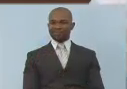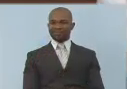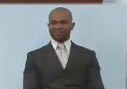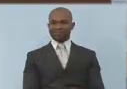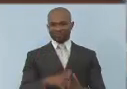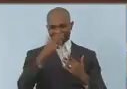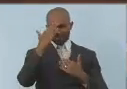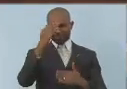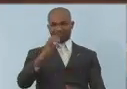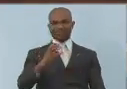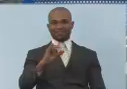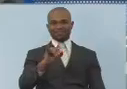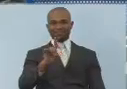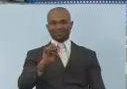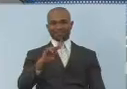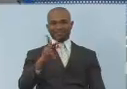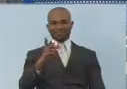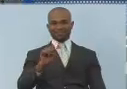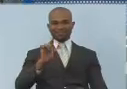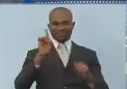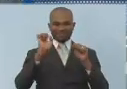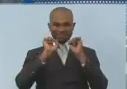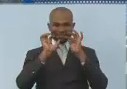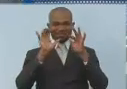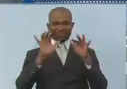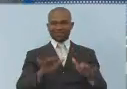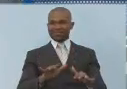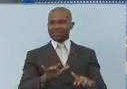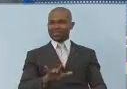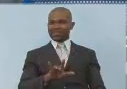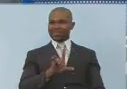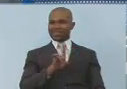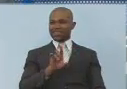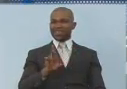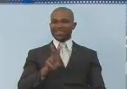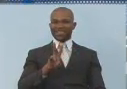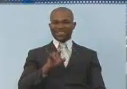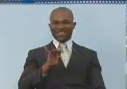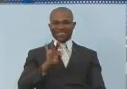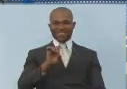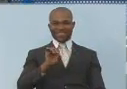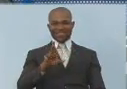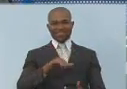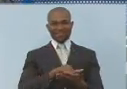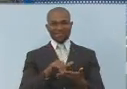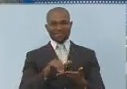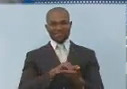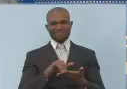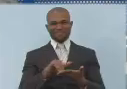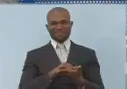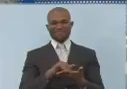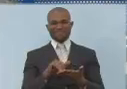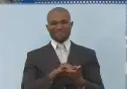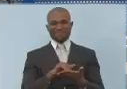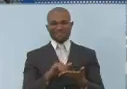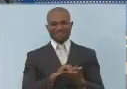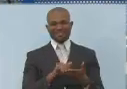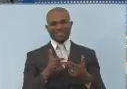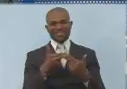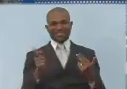Obrigado, Cidinha. Obrigado. Deus abençoe. Doutor Vitor, secretário, para responder as